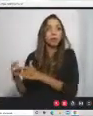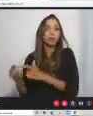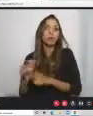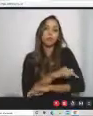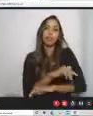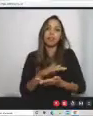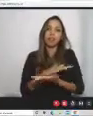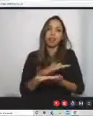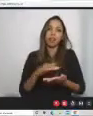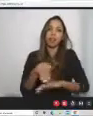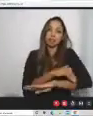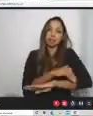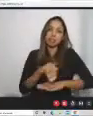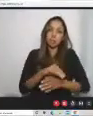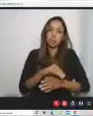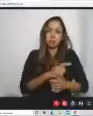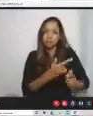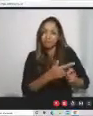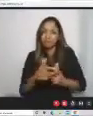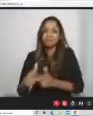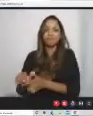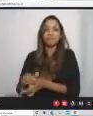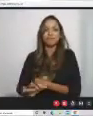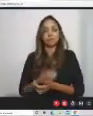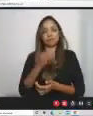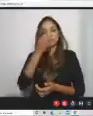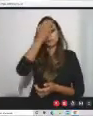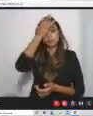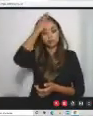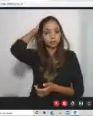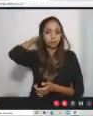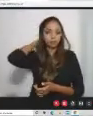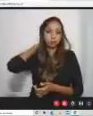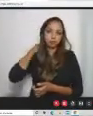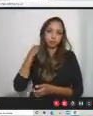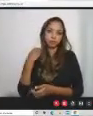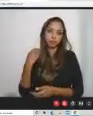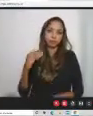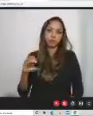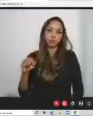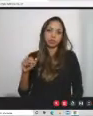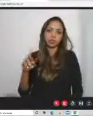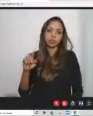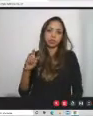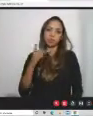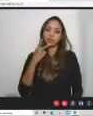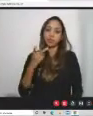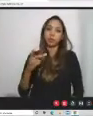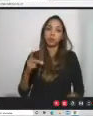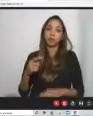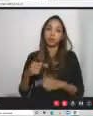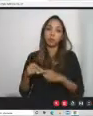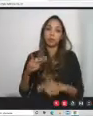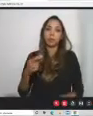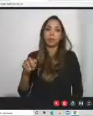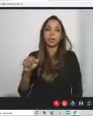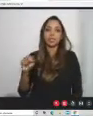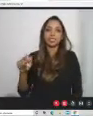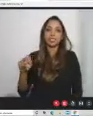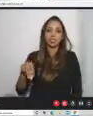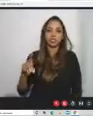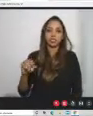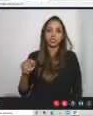E em relação, né, o vereador César falou do Passagem de Areia, não sei qual das duas unidades que ele irá